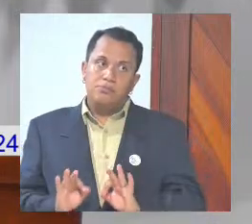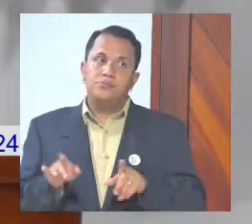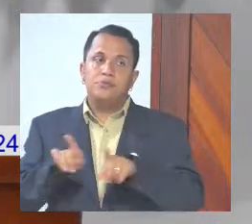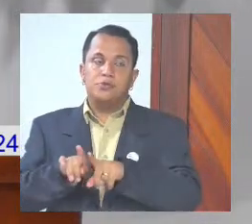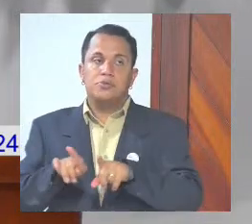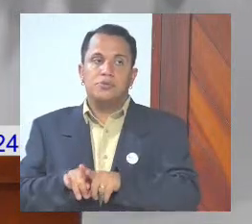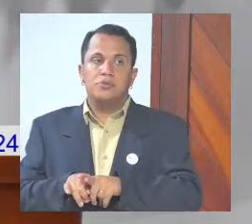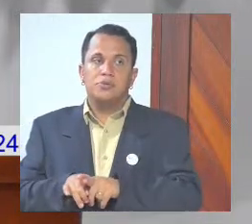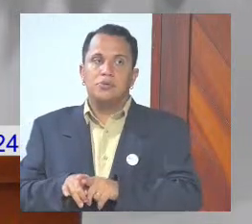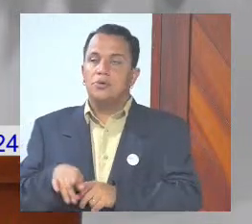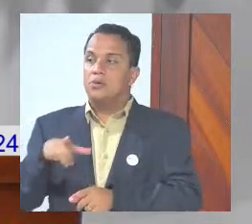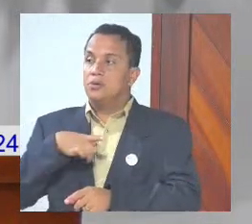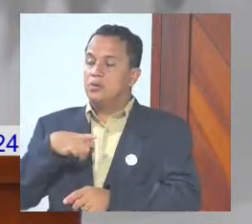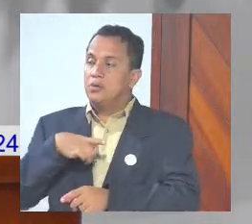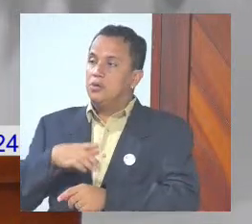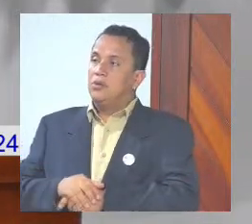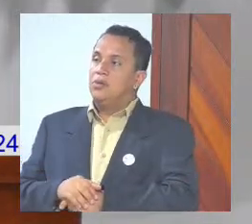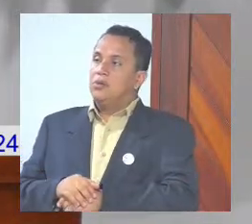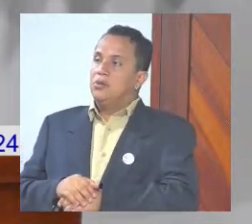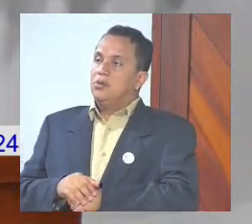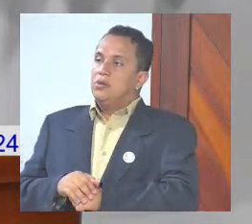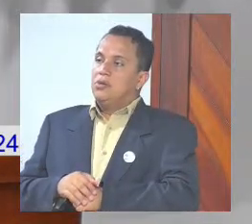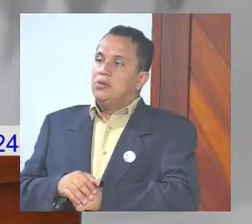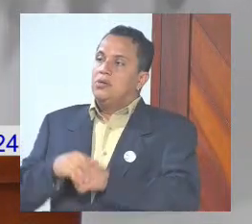também tenho essa prerrogativa. Em relação